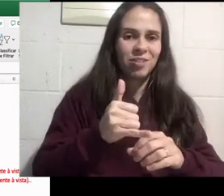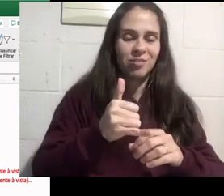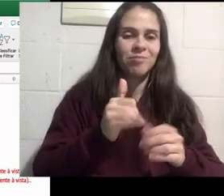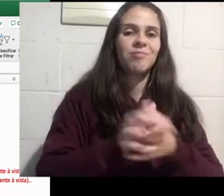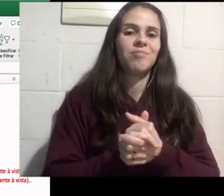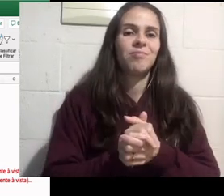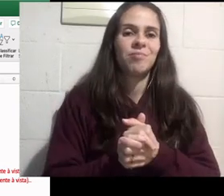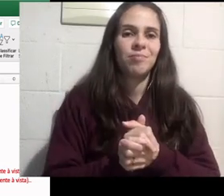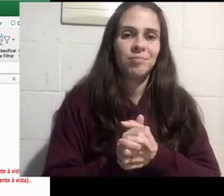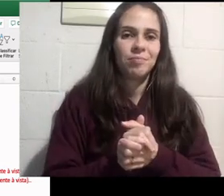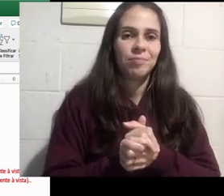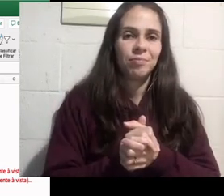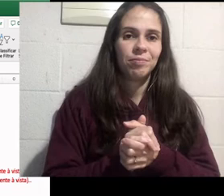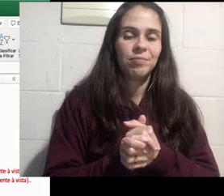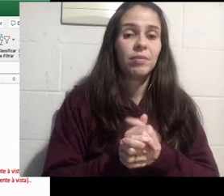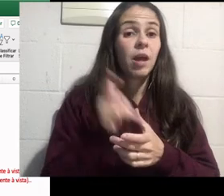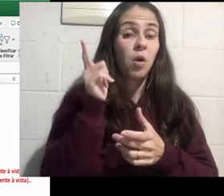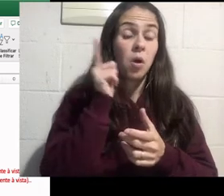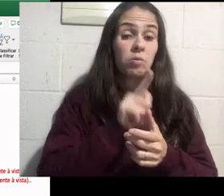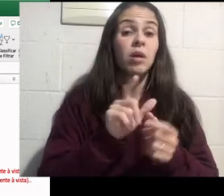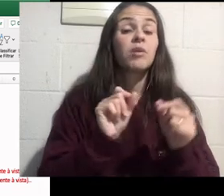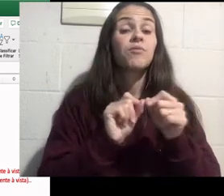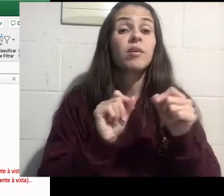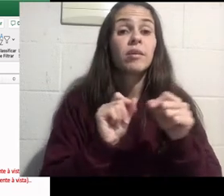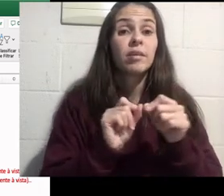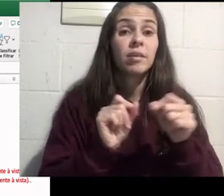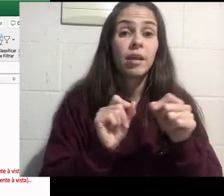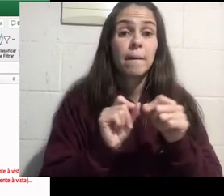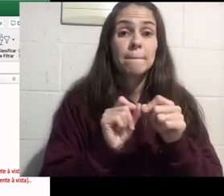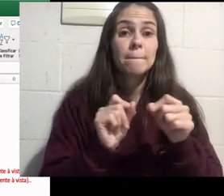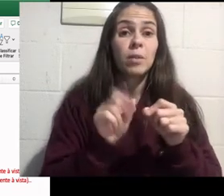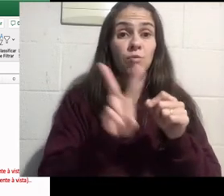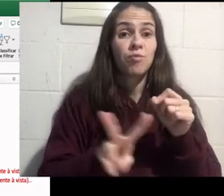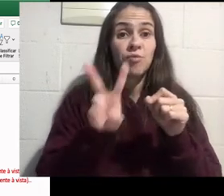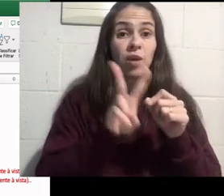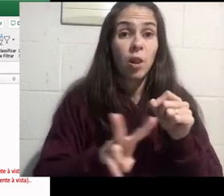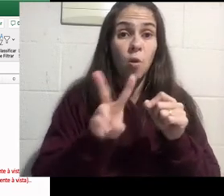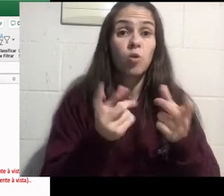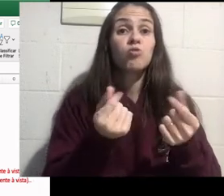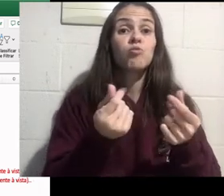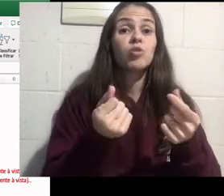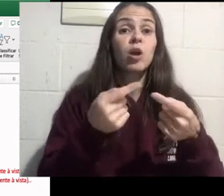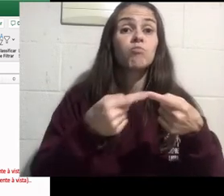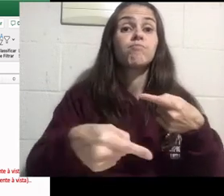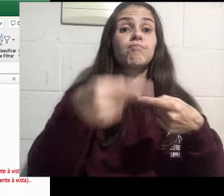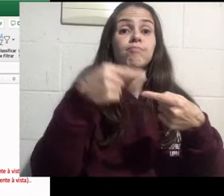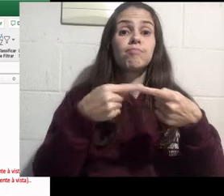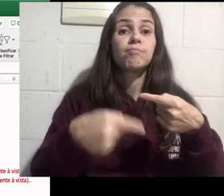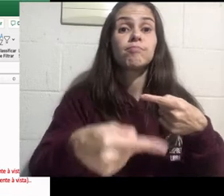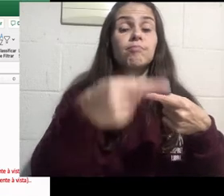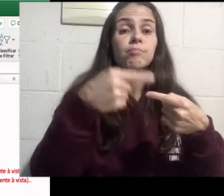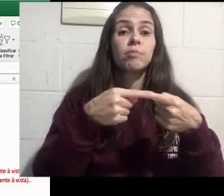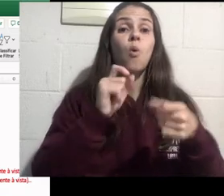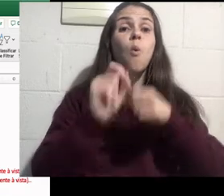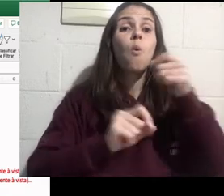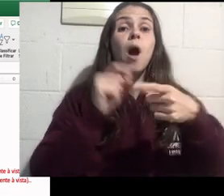sendo trazido para cá. E daí a gente vai ter já definido, né, o valor do capital de giro. Então, quais são